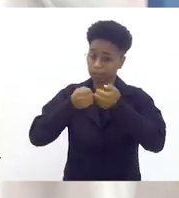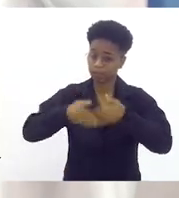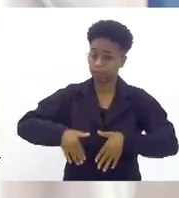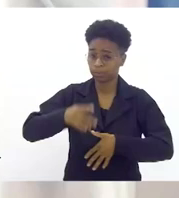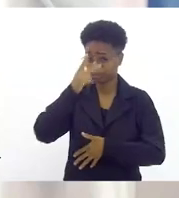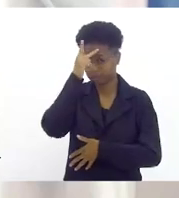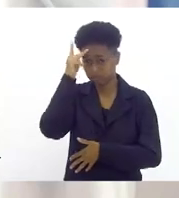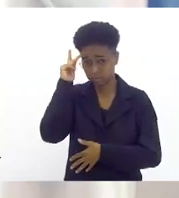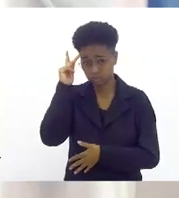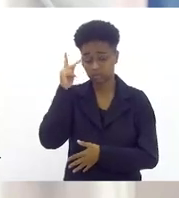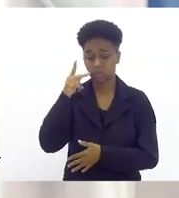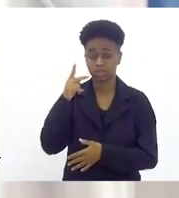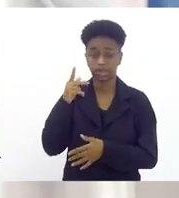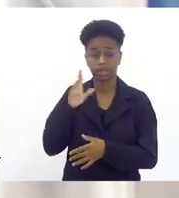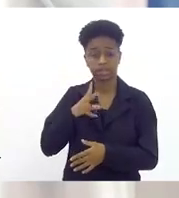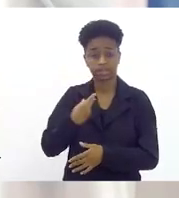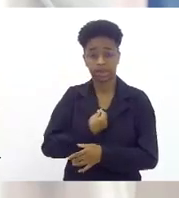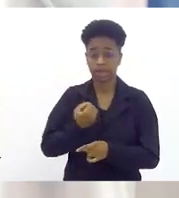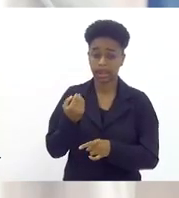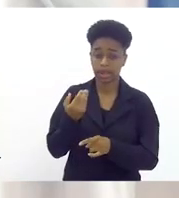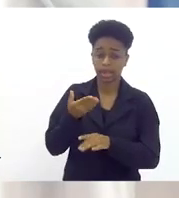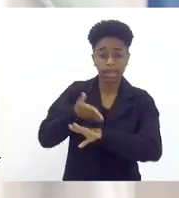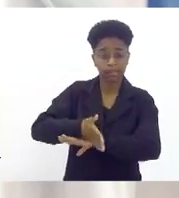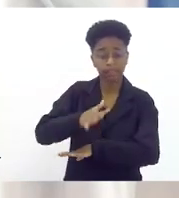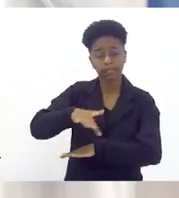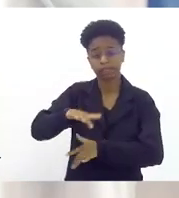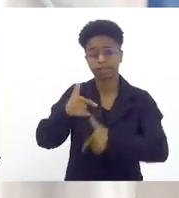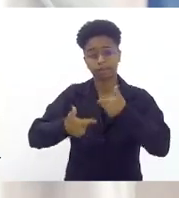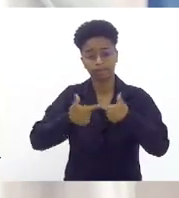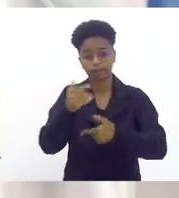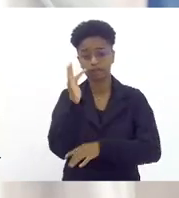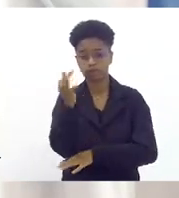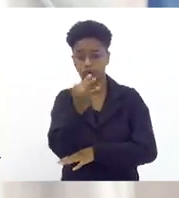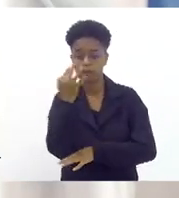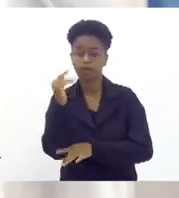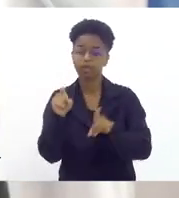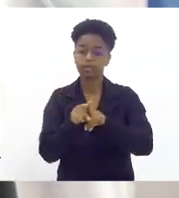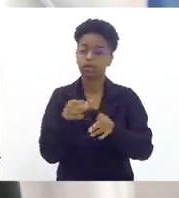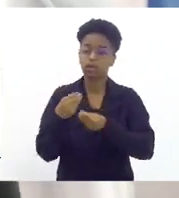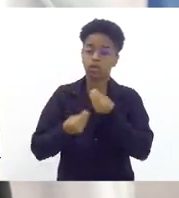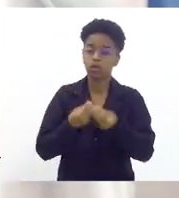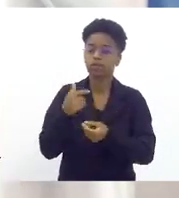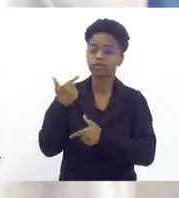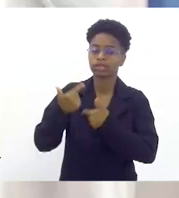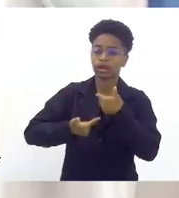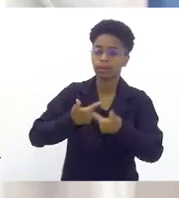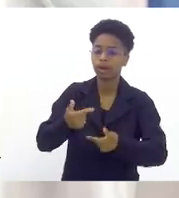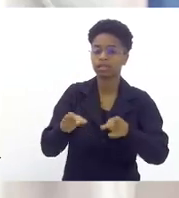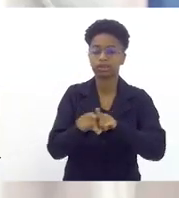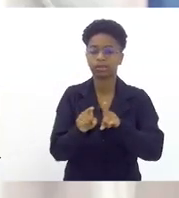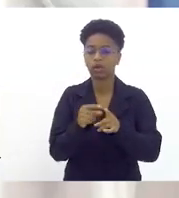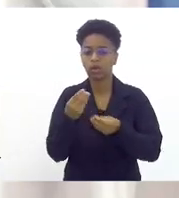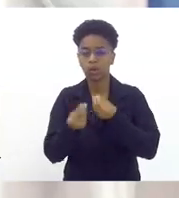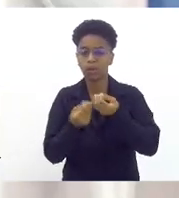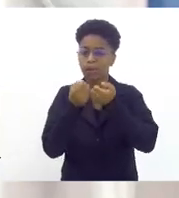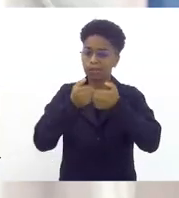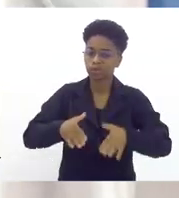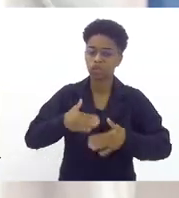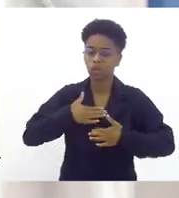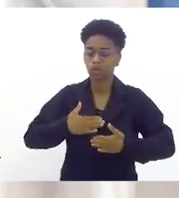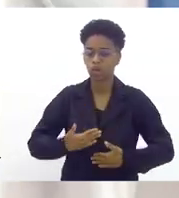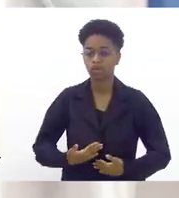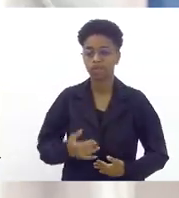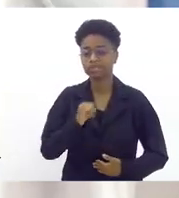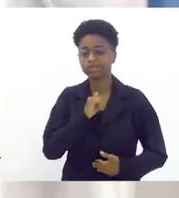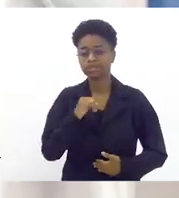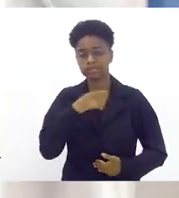e travestis quando ingressam no mercado de trabalho formal, sobre a natureza do trabalho que desenvolvem, sobre o desgaste desses corpos frente a